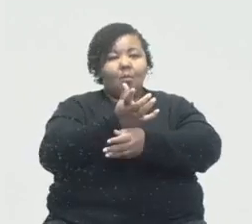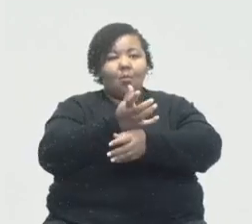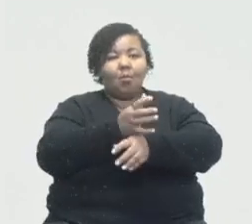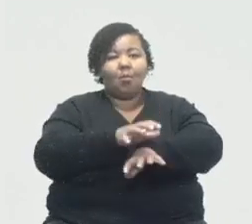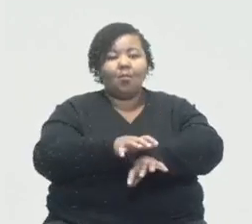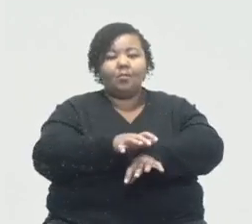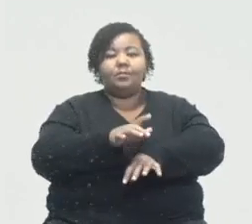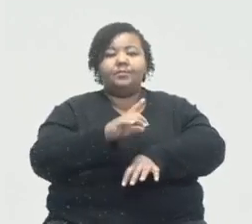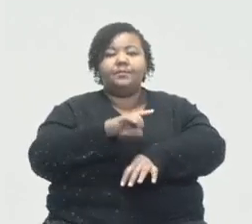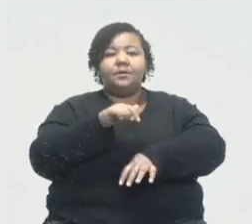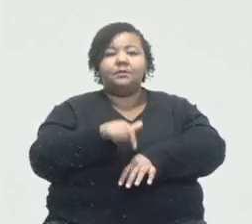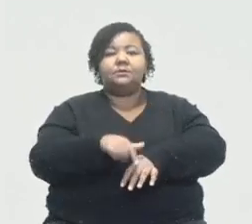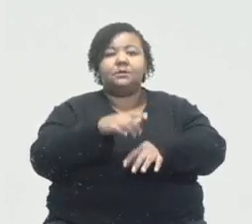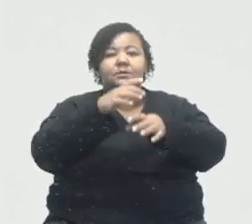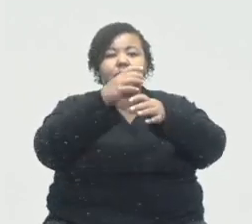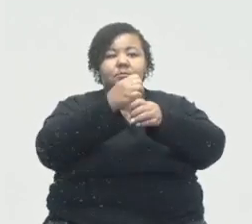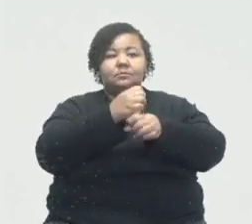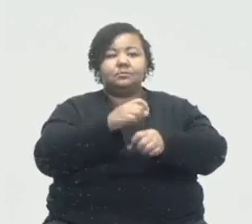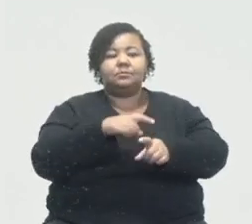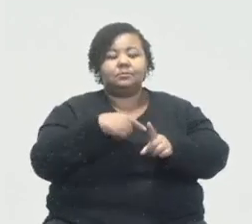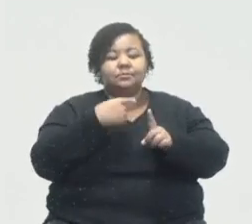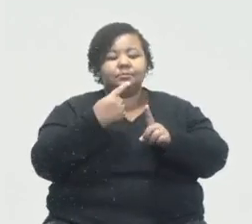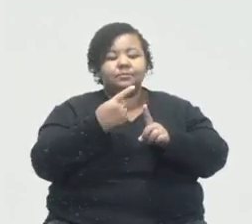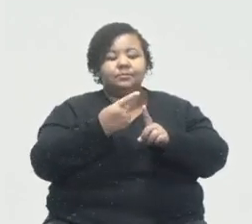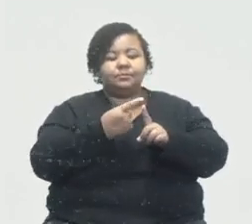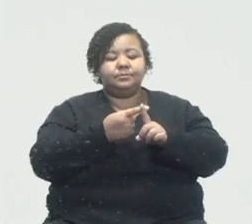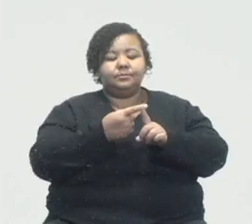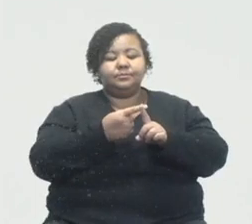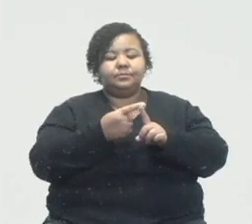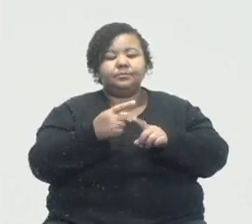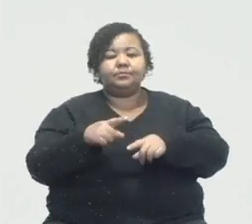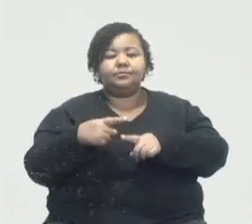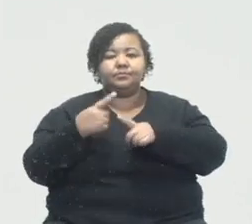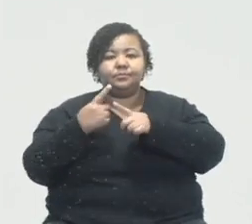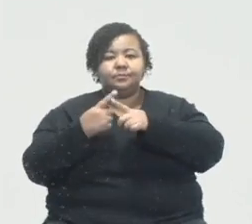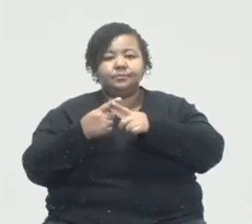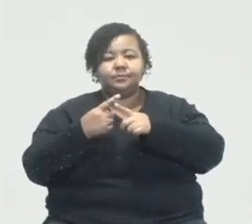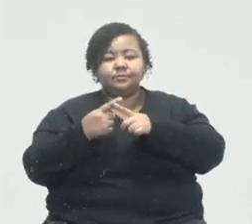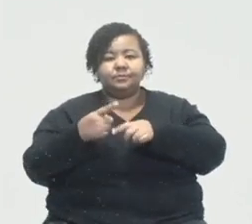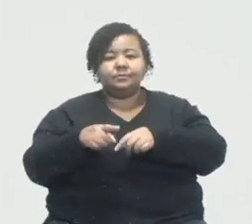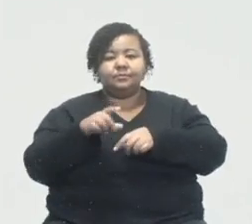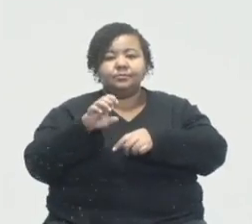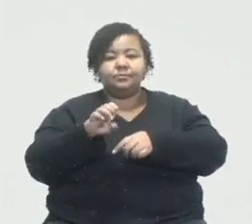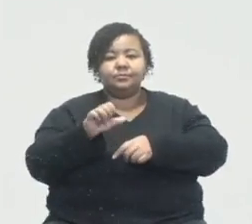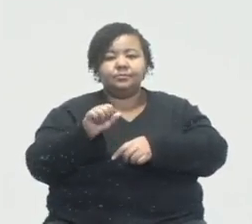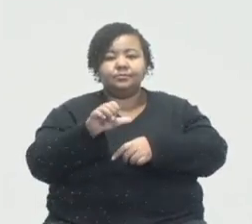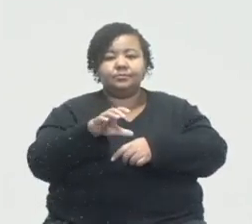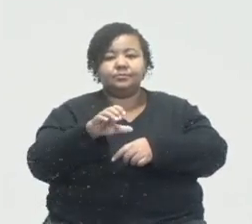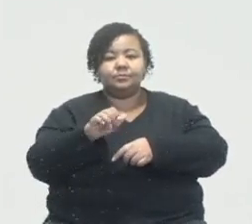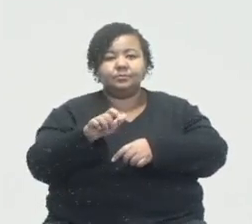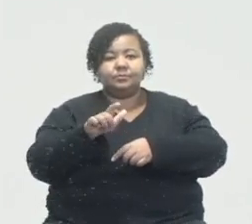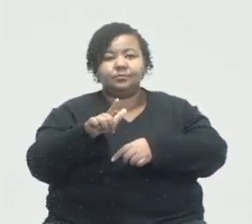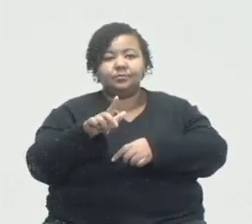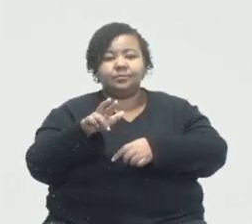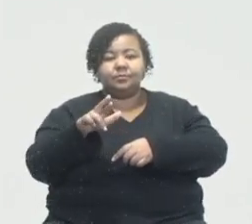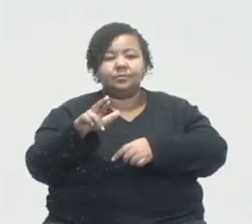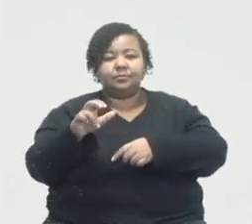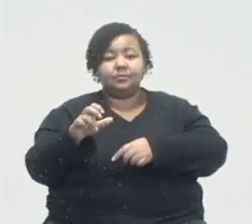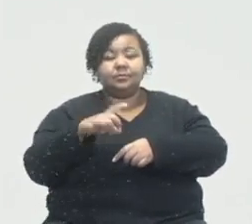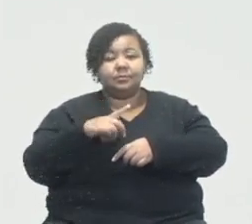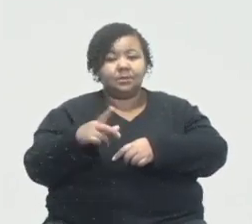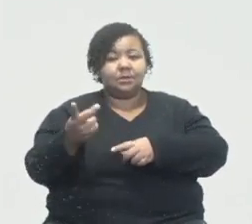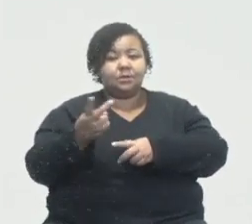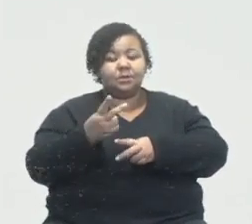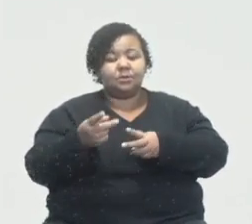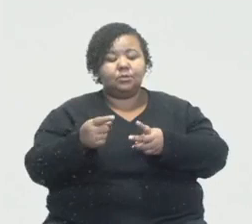definidas operações de adição e multiplicação por escalar. Então, nós temos essas 2 operações. Então,